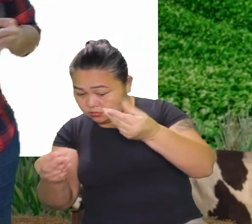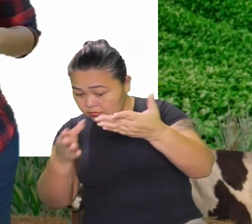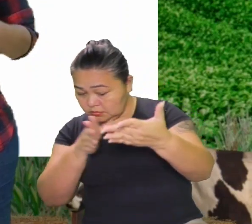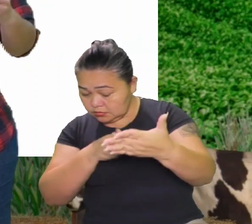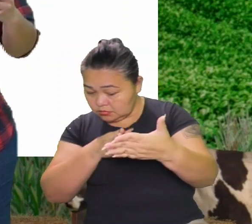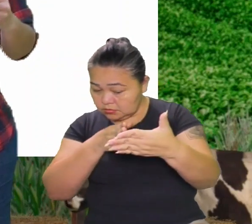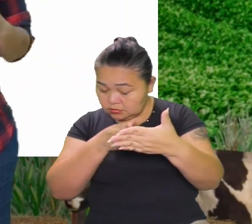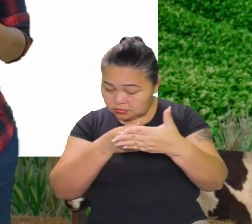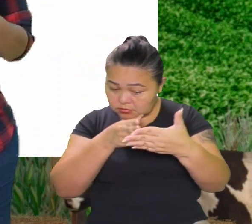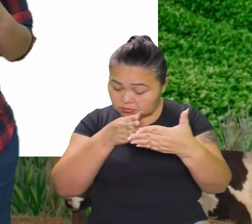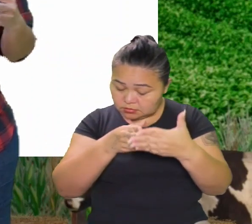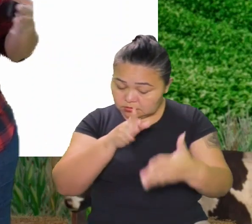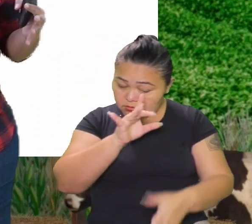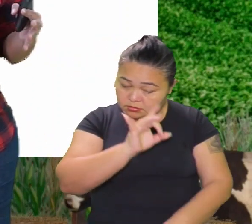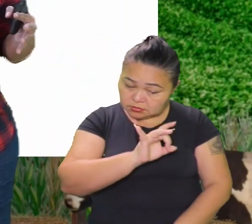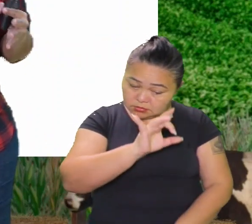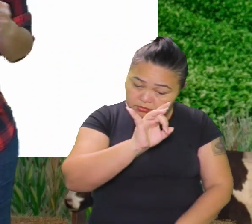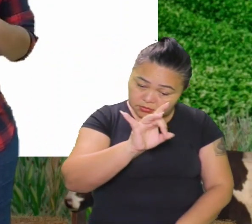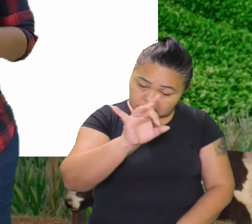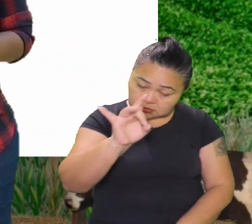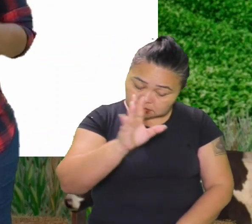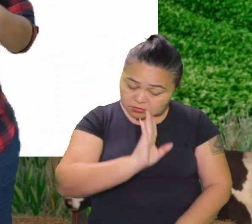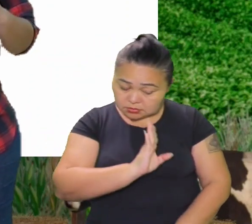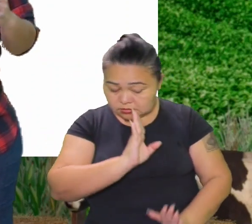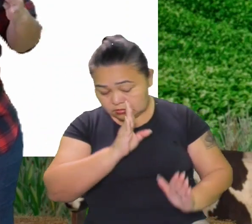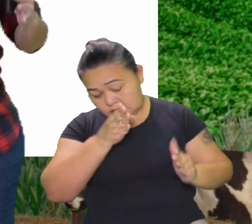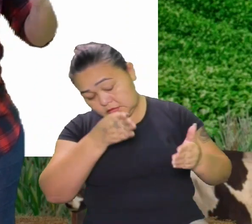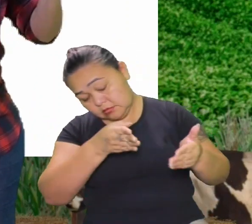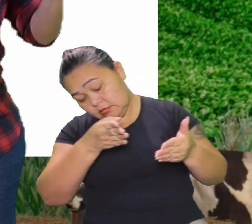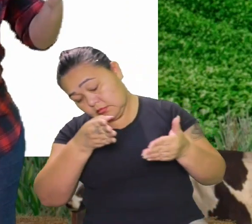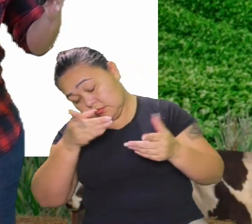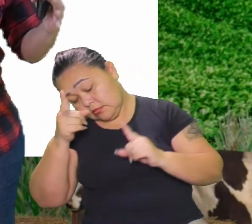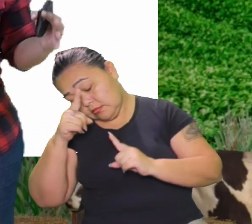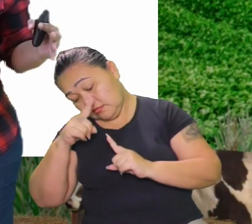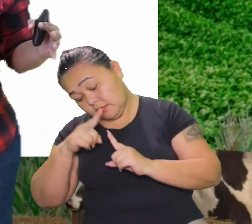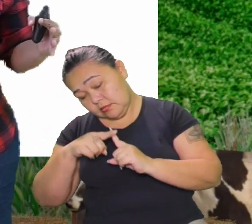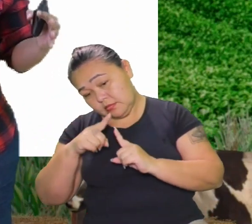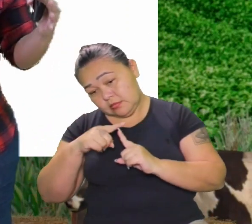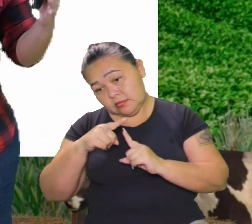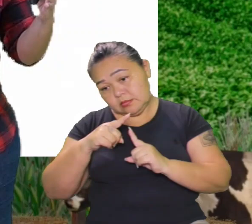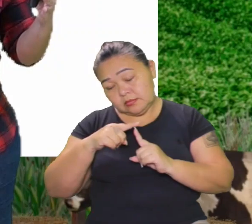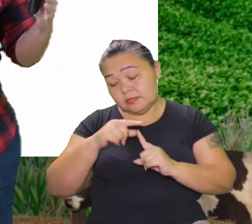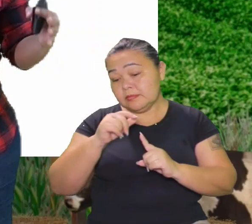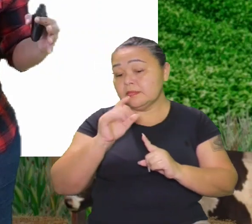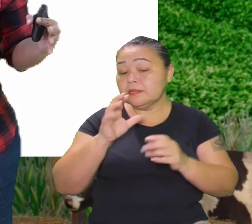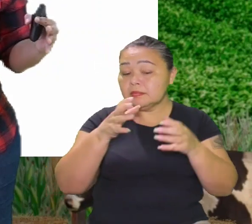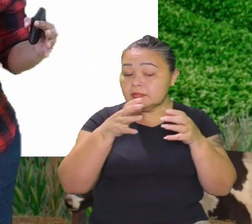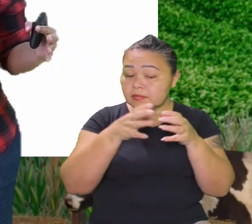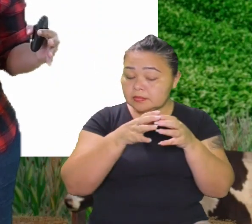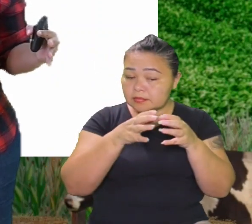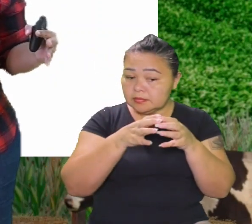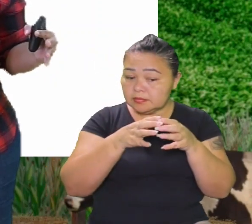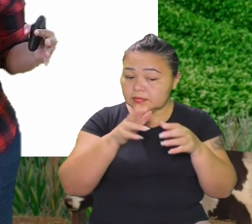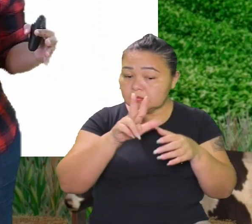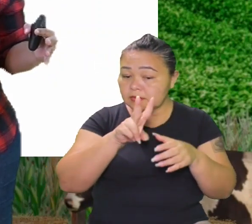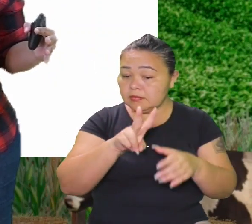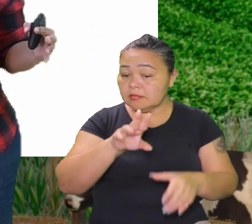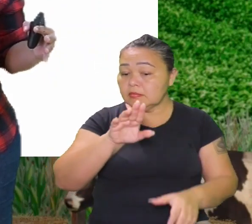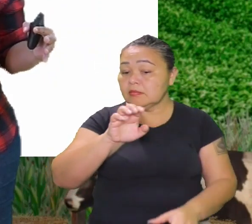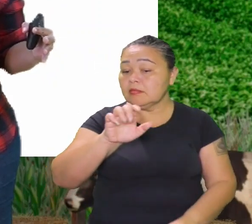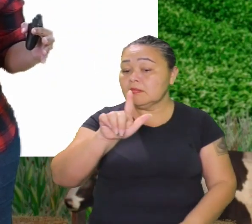delimitado para cada, ou especificamente falando, para cada tipo de indivíduo vegetal que está inserido